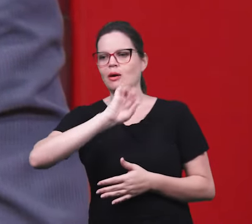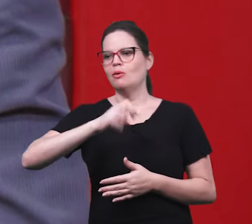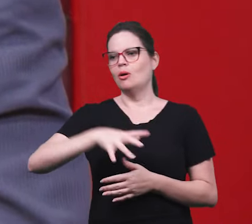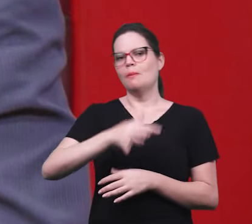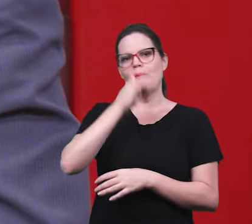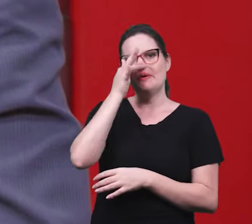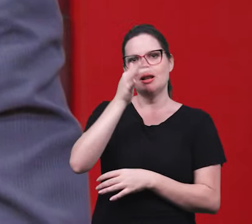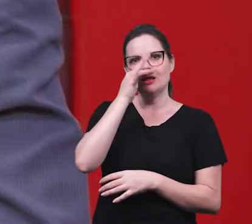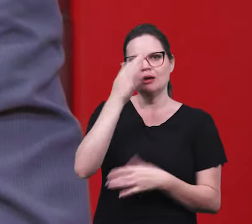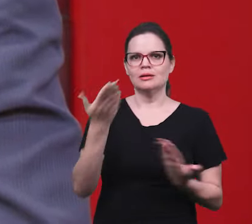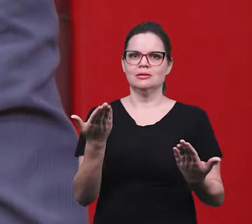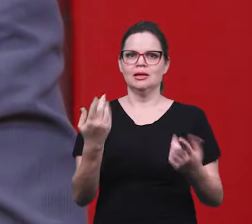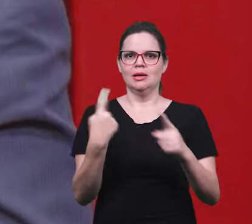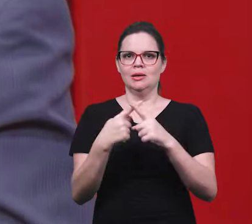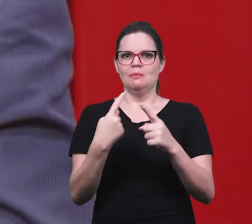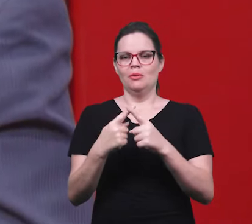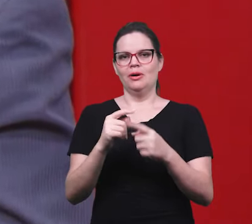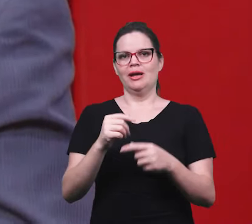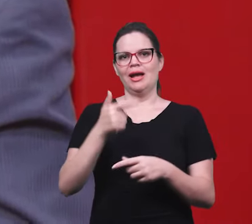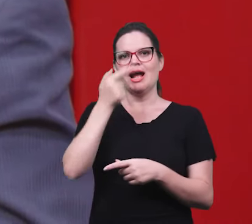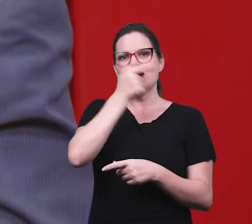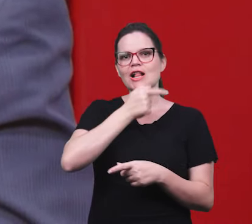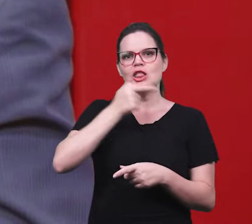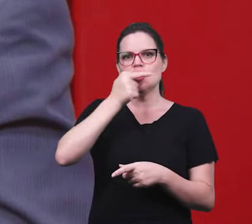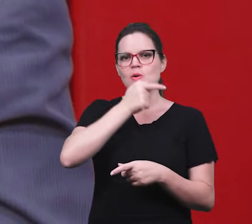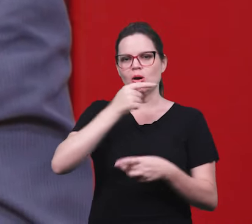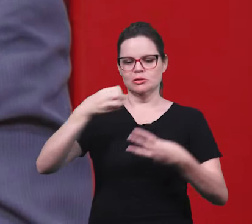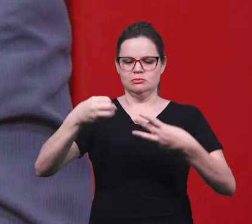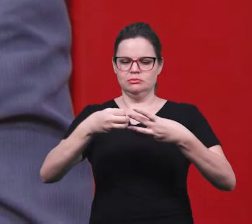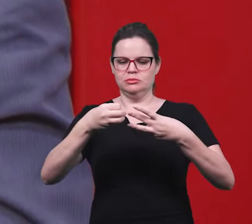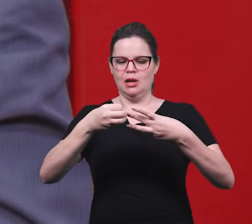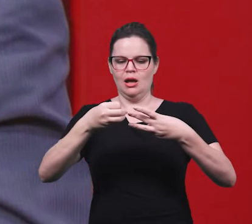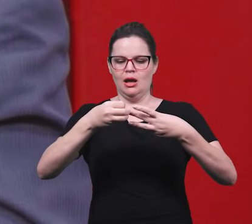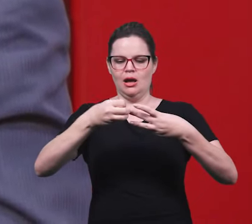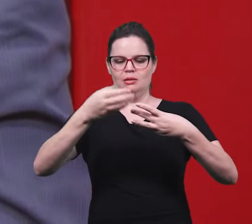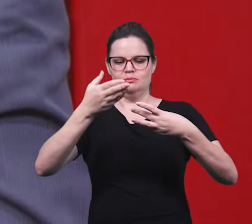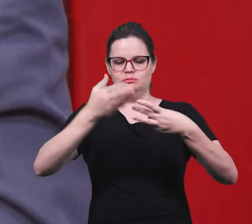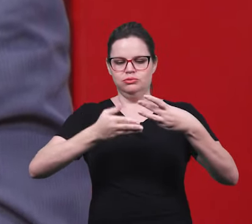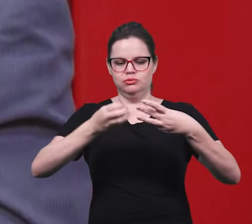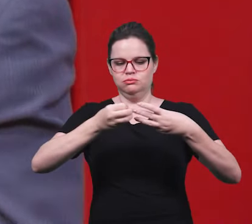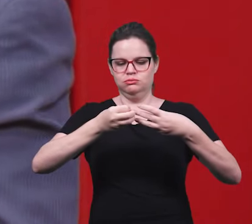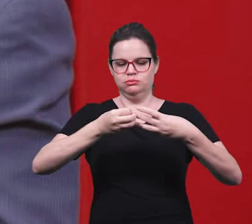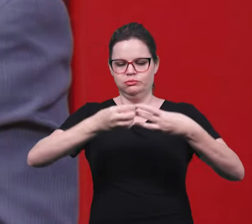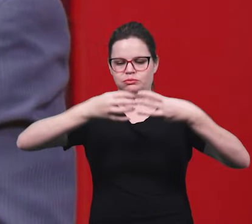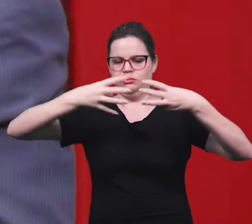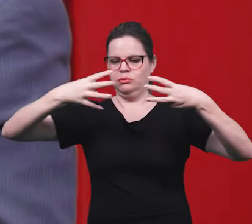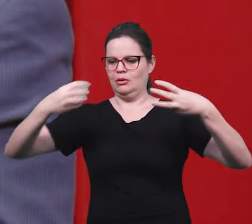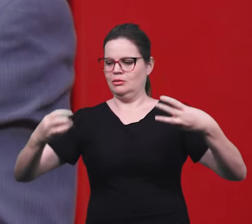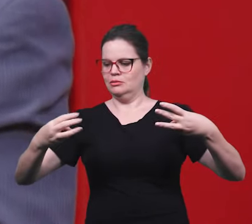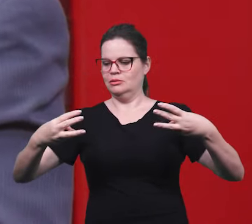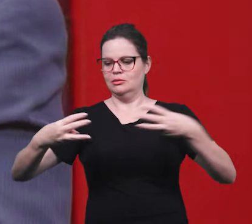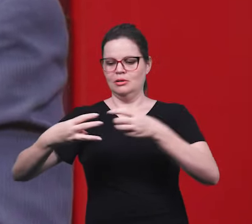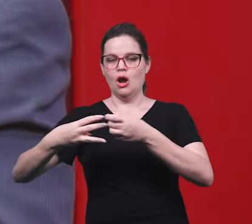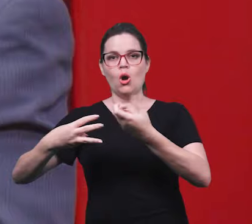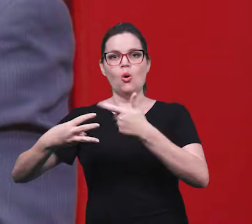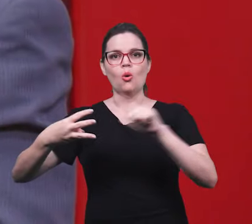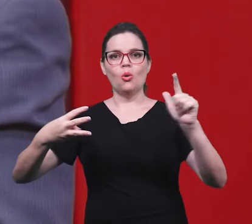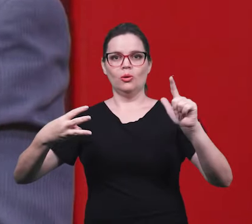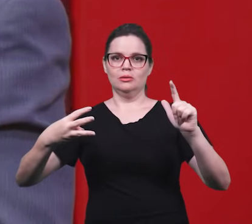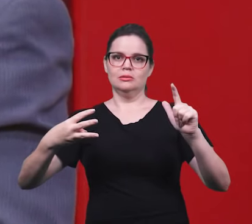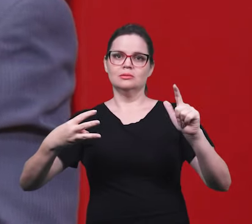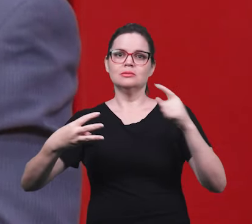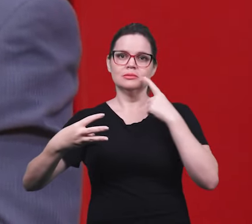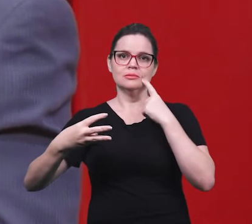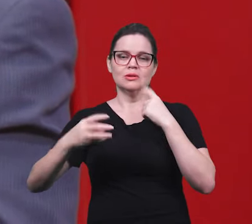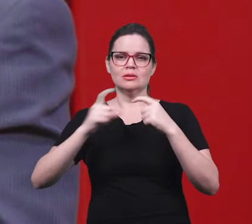ali a produção de uma outra molécula, nós não vamos entrar em detalhes aqui, mas que é a ATP. Então, é uma série de mecanismos,